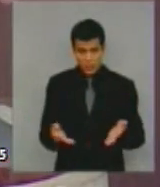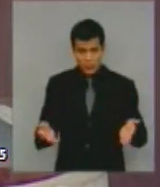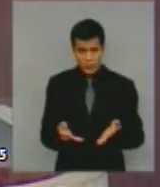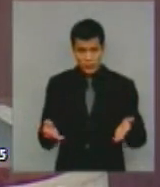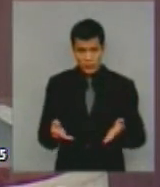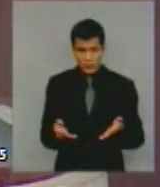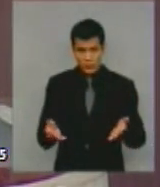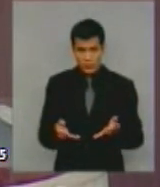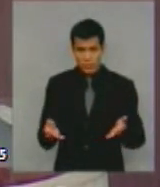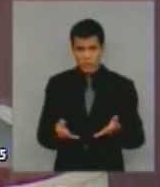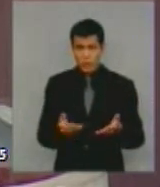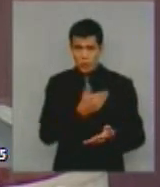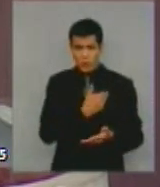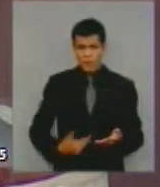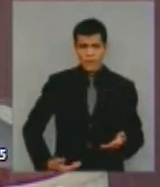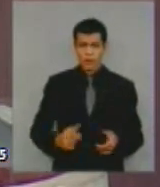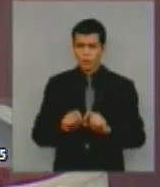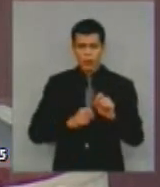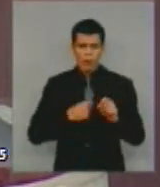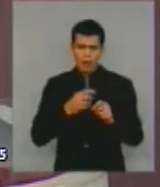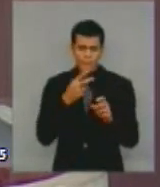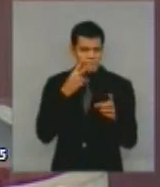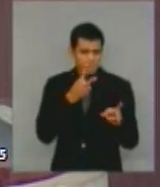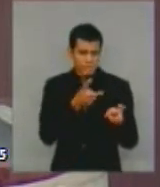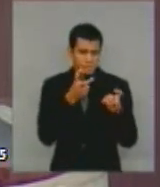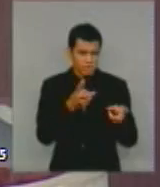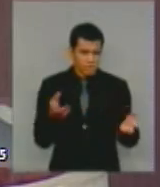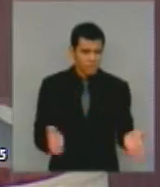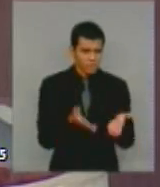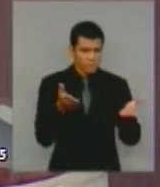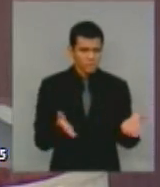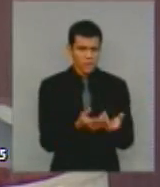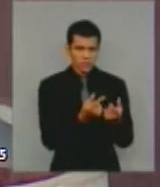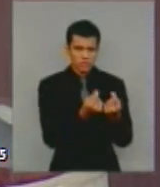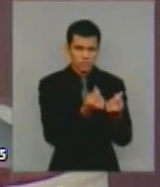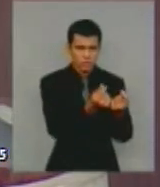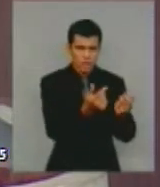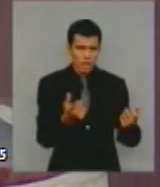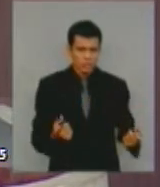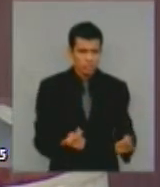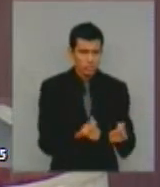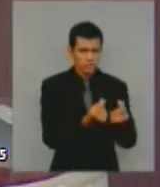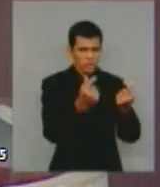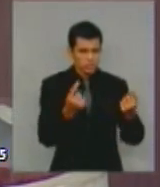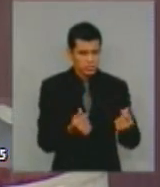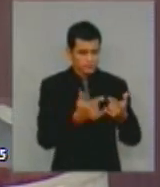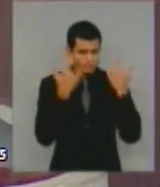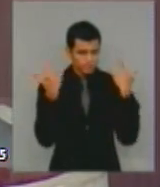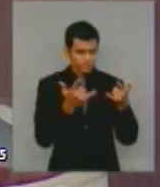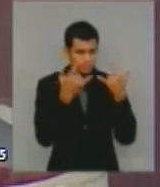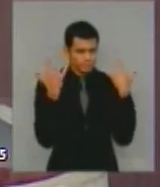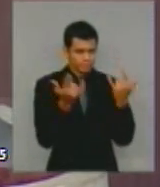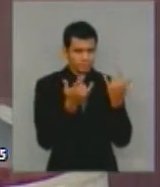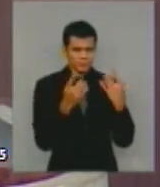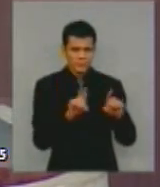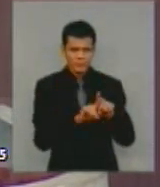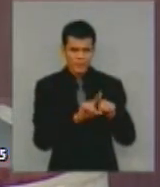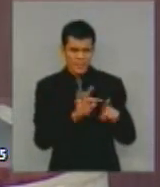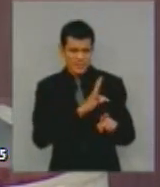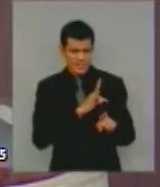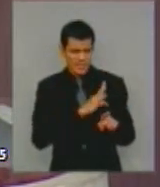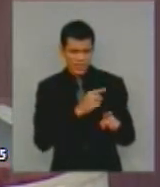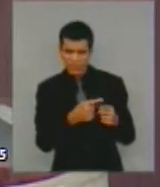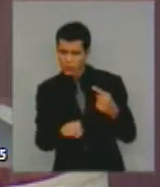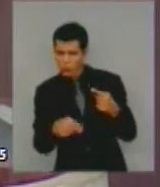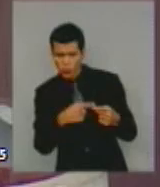que, em nome de um crescimento e da utilização de técnicas de gestão inapropriadas, eu repito,